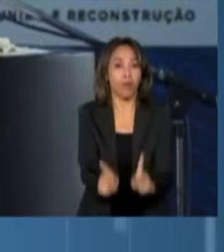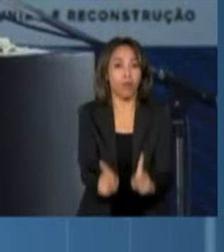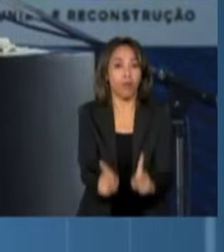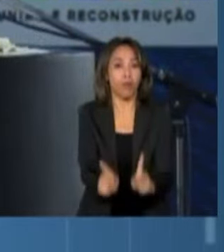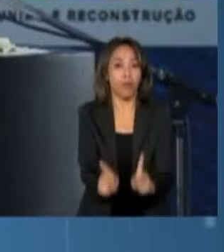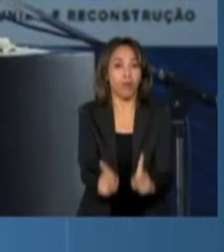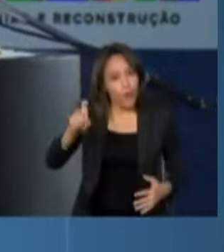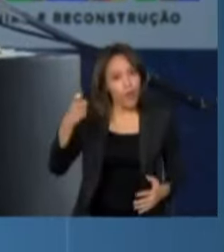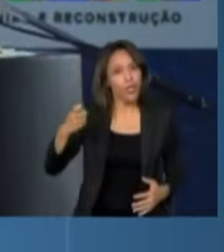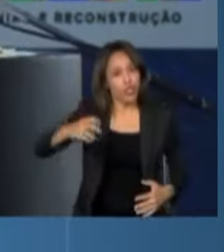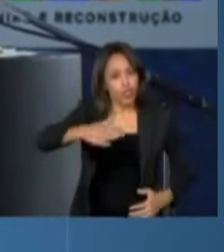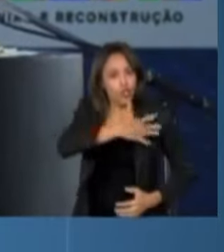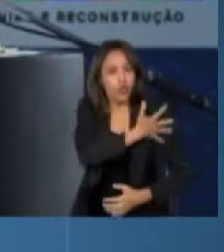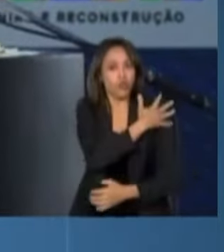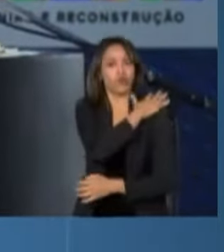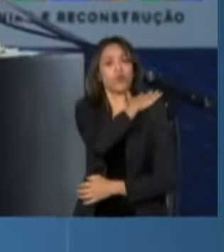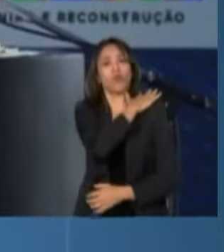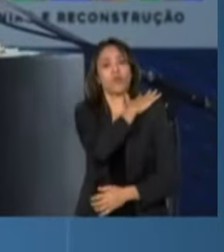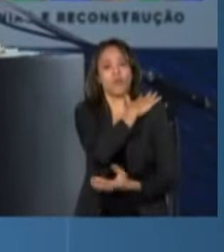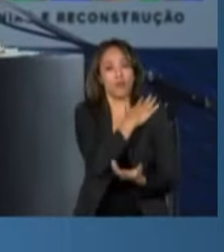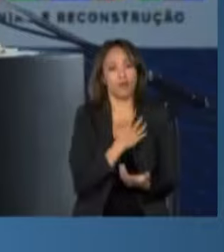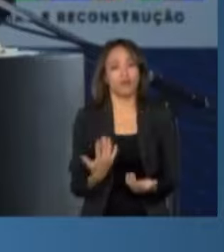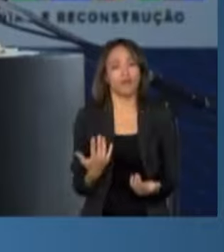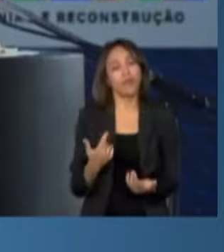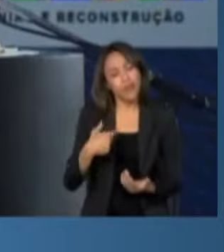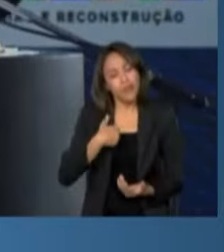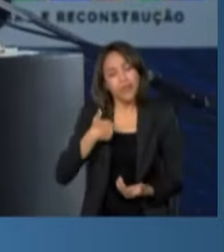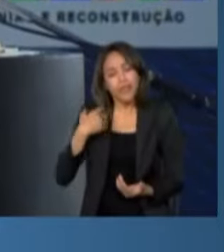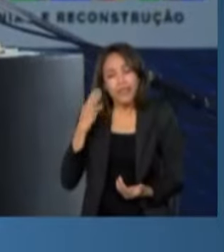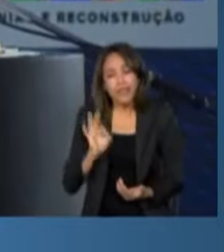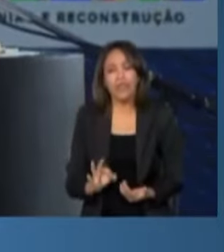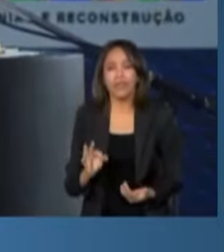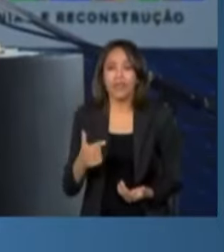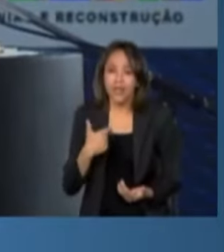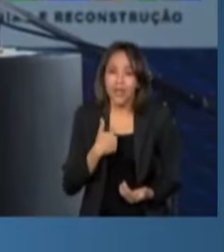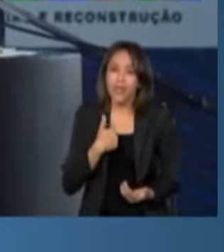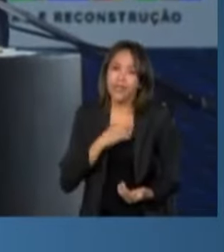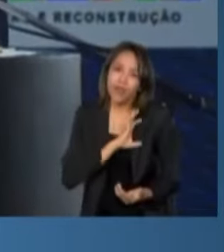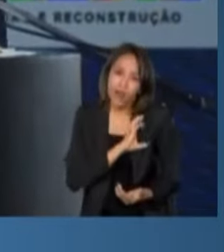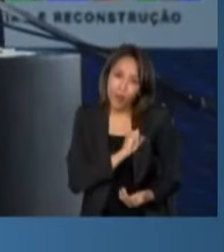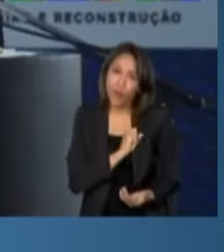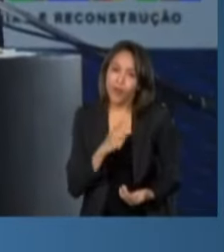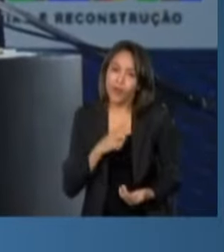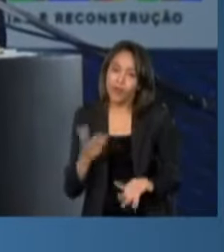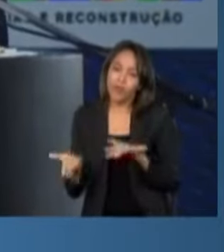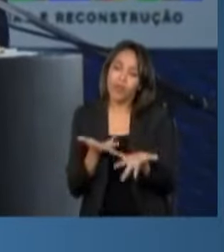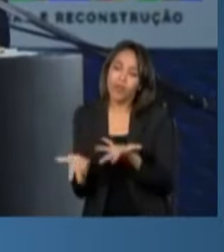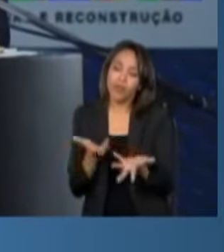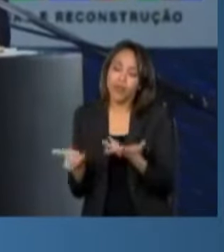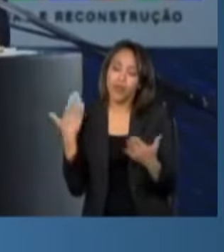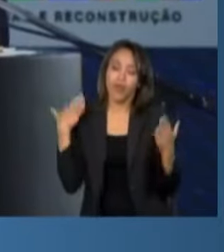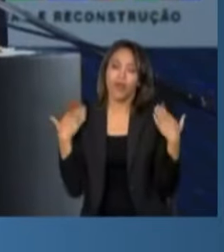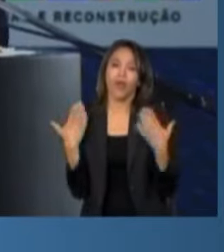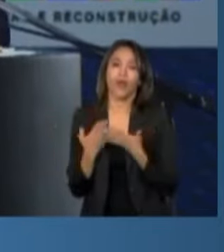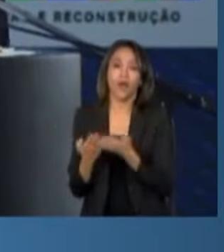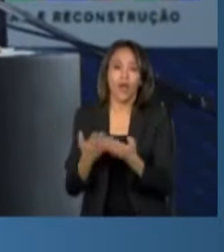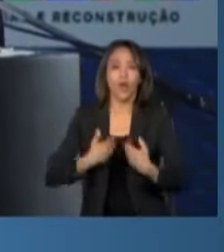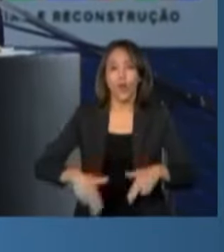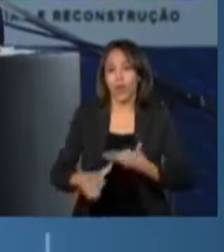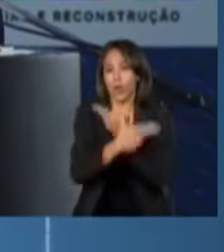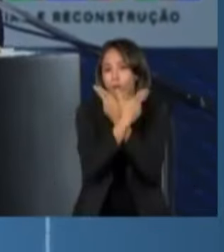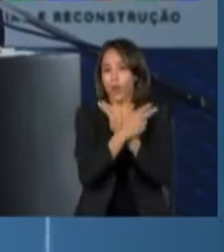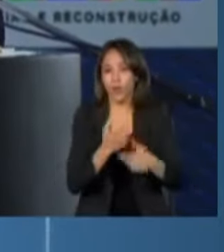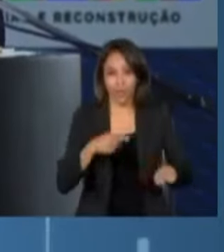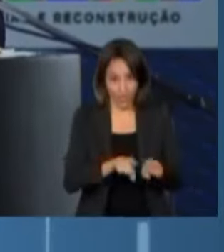de março. Claro que eles falaram sobre investimentos, outros assuntos relativos às Forças Armadas, mas principalmente